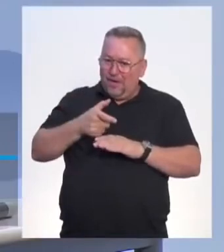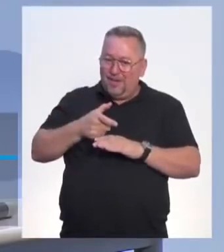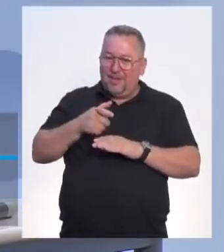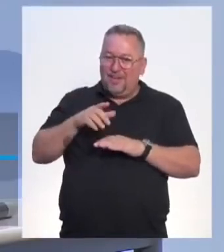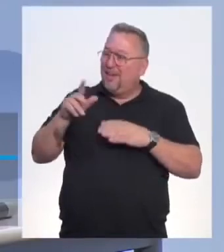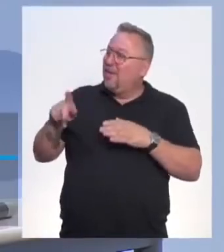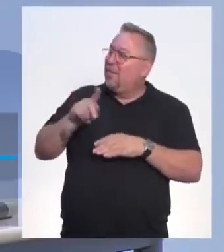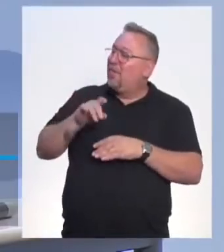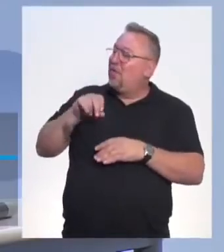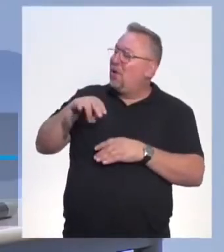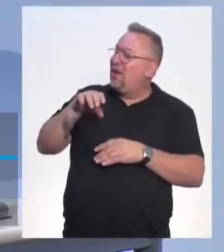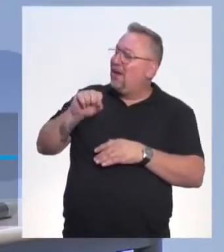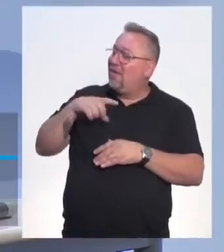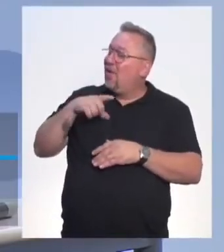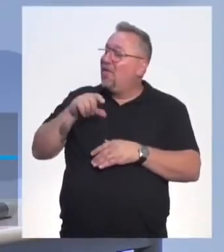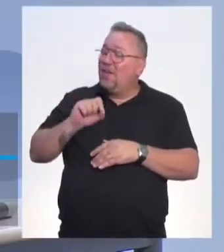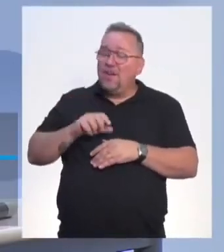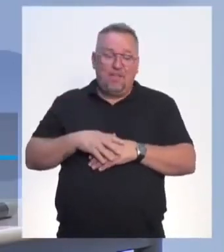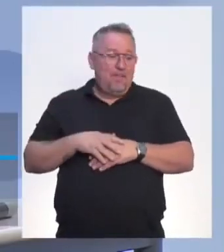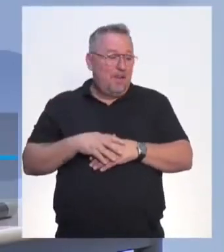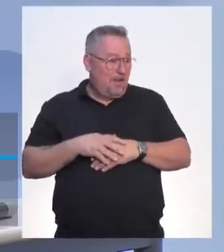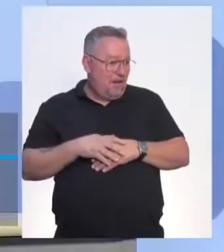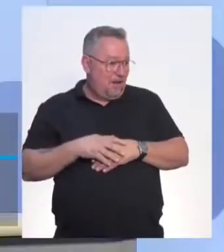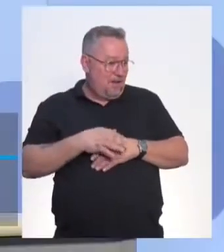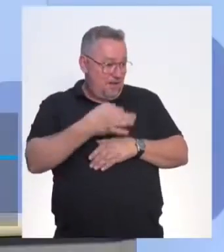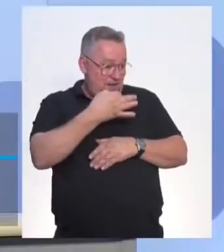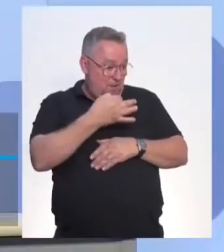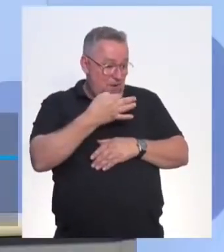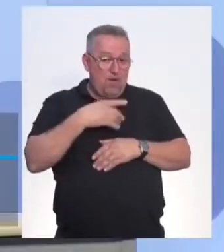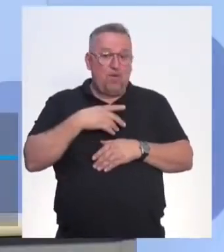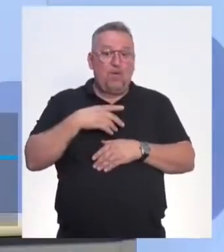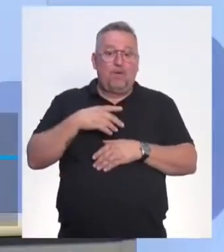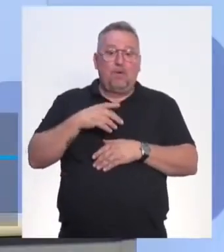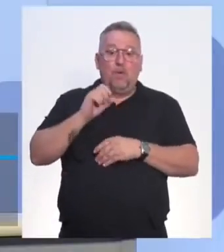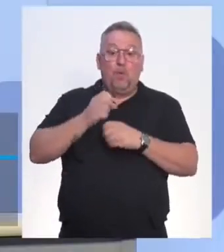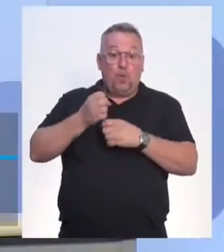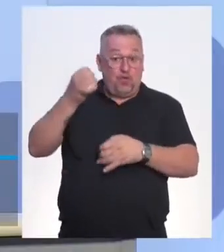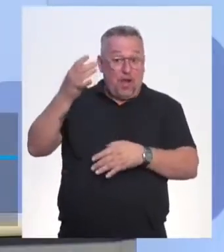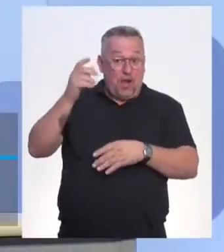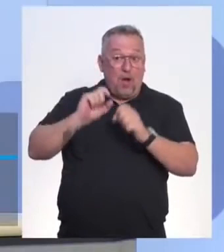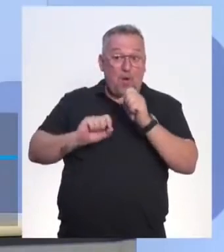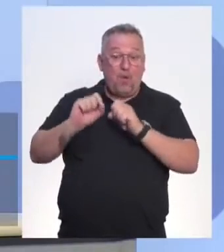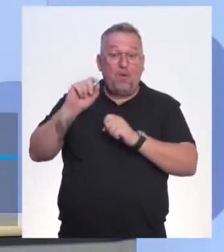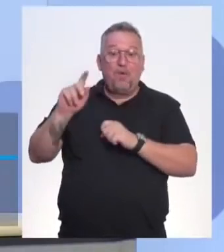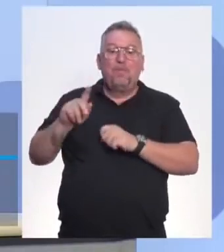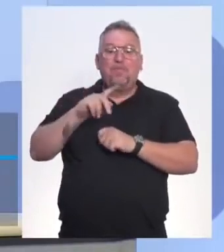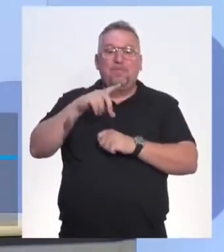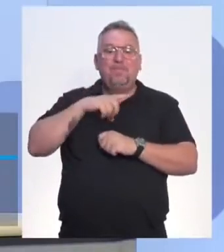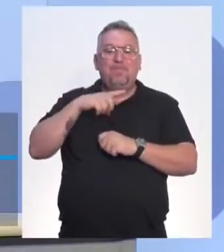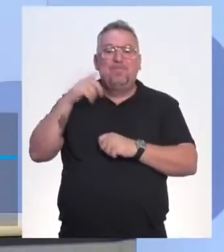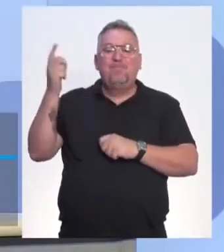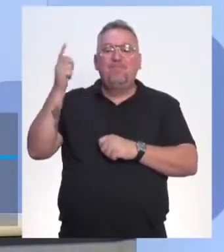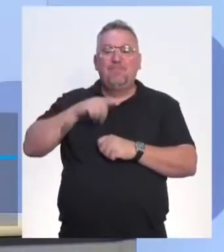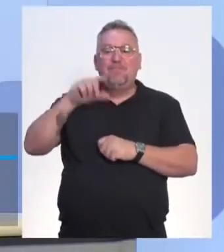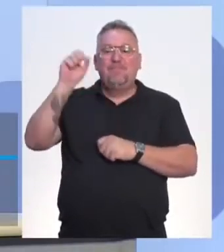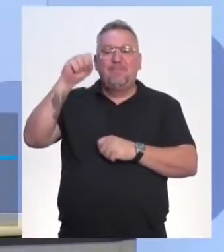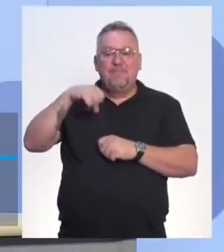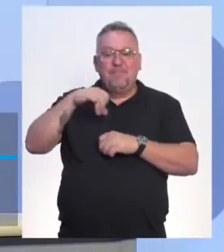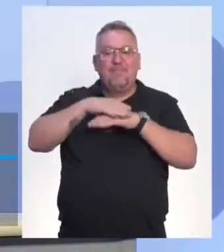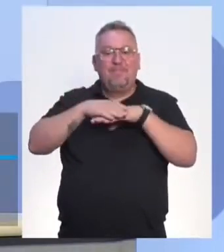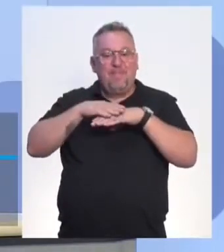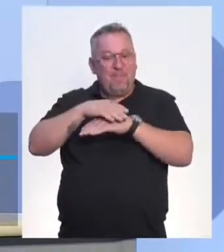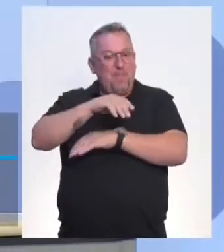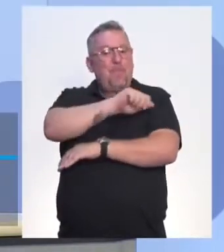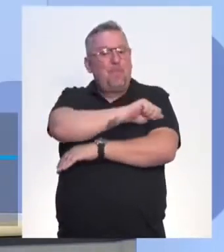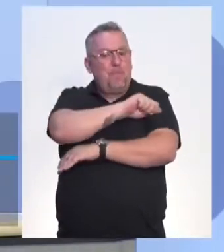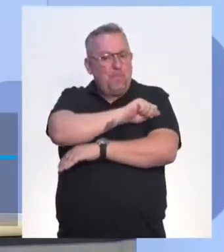aí, professor Inês, qual a impressão que você teve do chat? Olha, a impressão que eu tive é que os professores estão conseguindo, sim, falar com seus